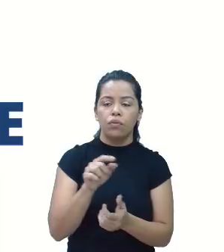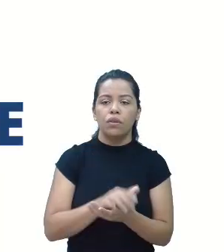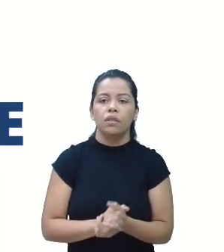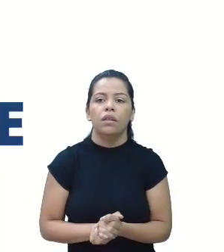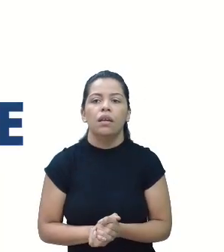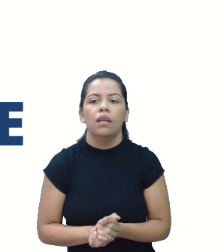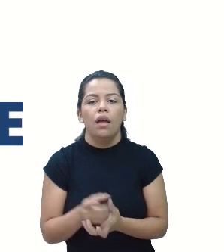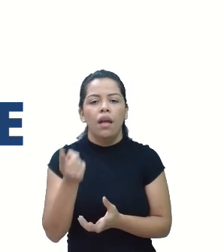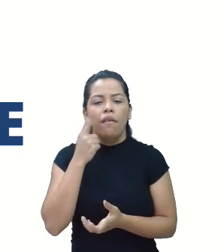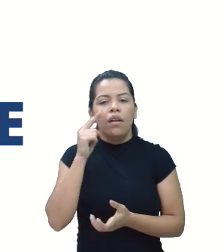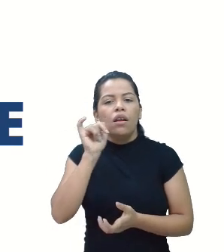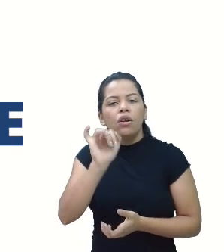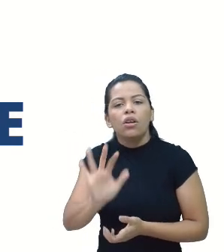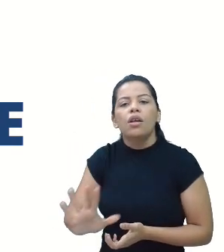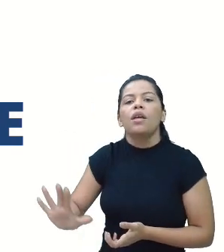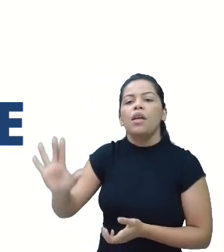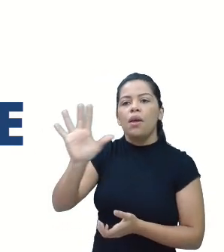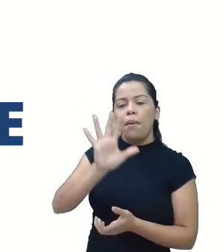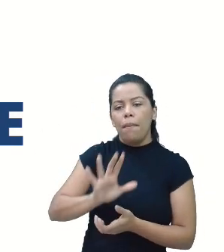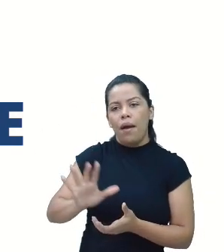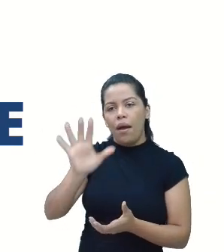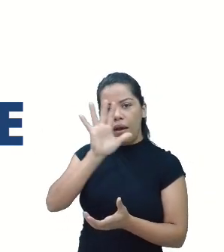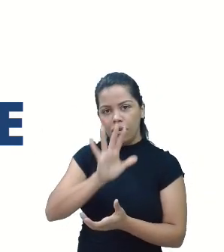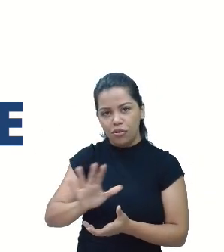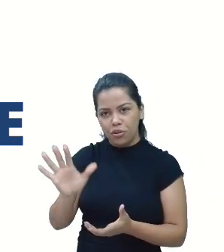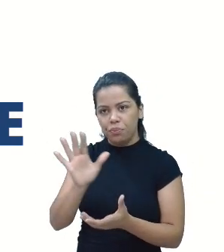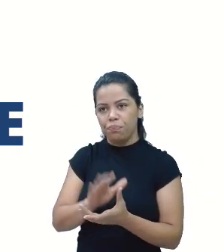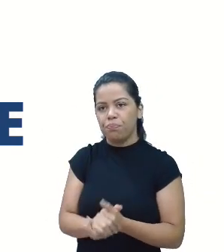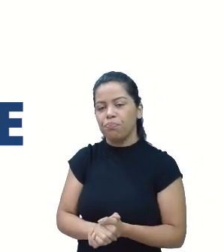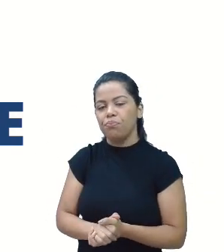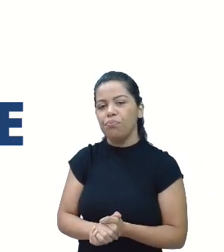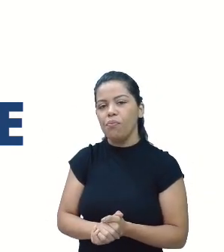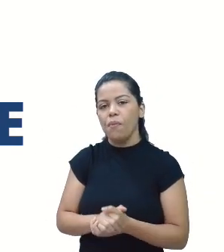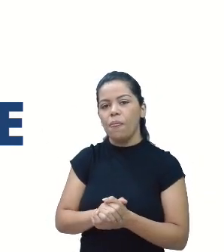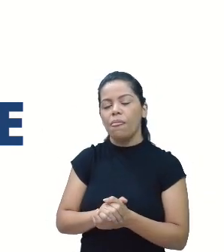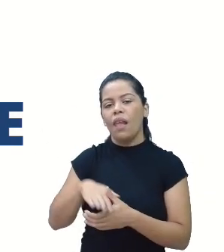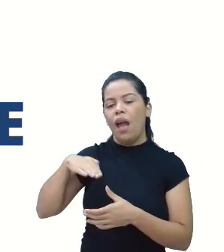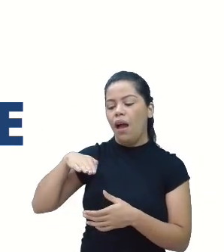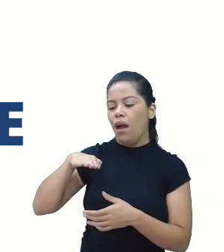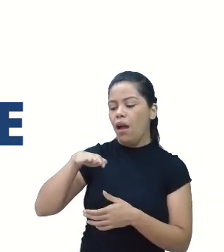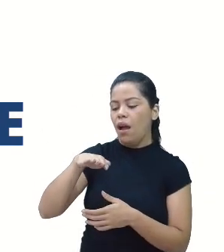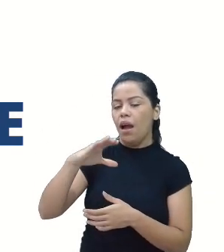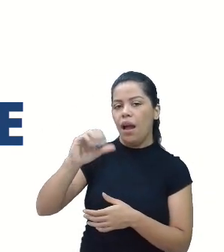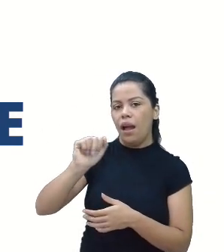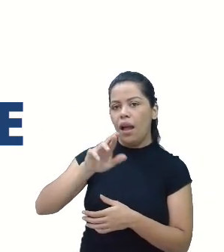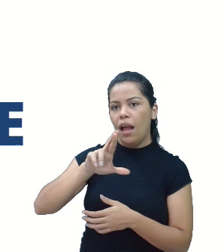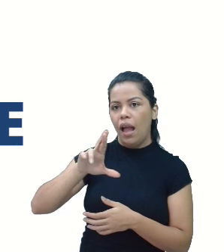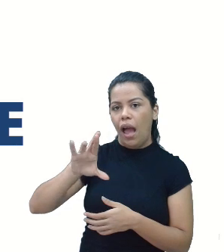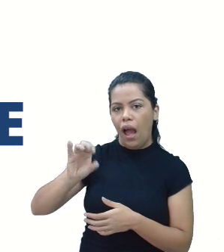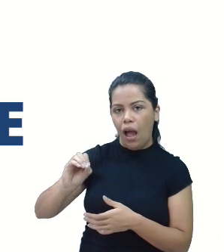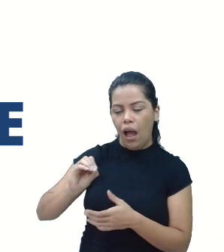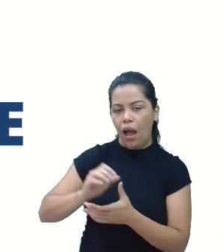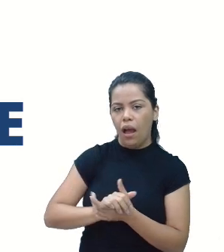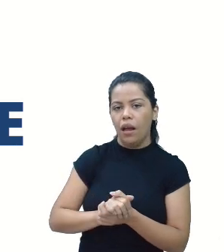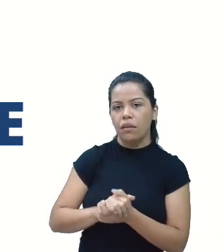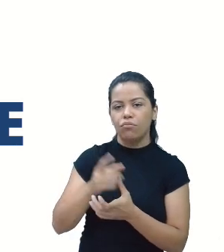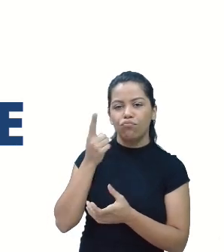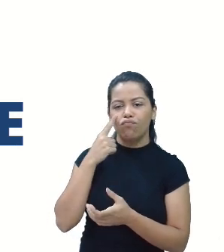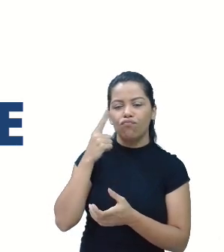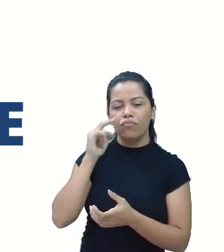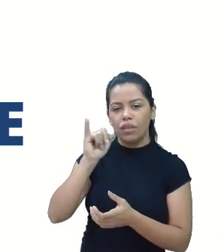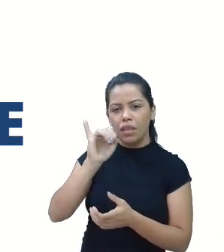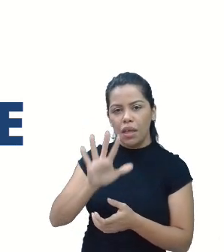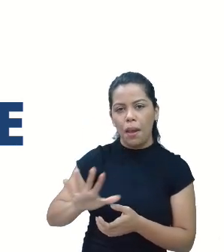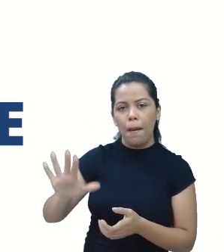3 imagens, né? Car, book, house. Você me conhece, sabe que quando eu falo aqui em inglês, você em casa tem